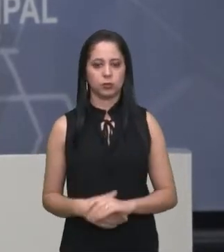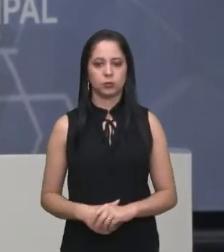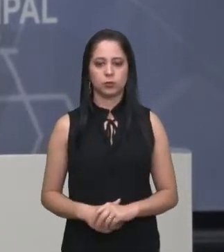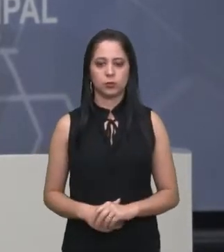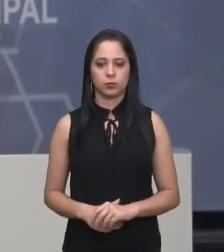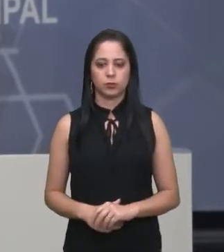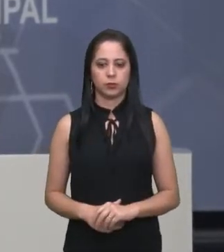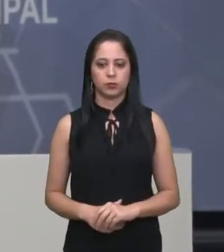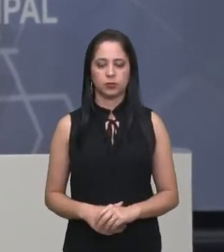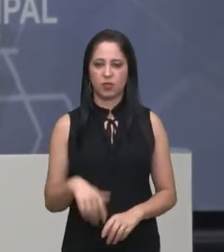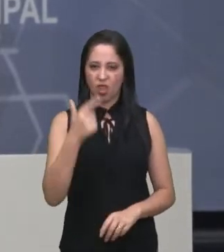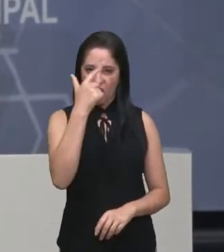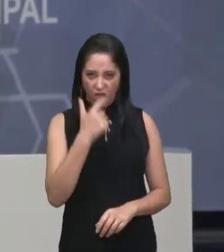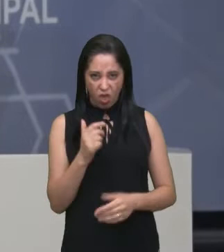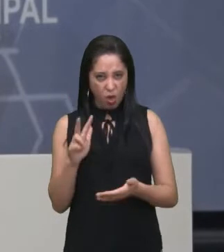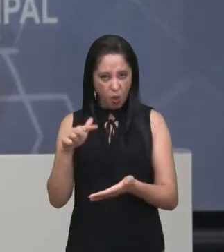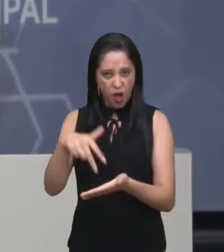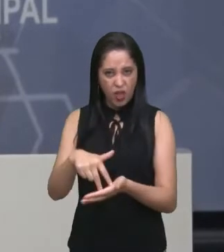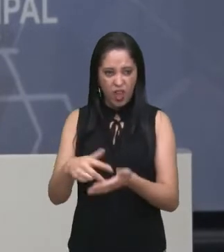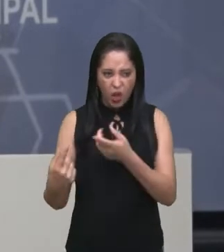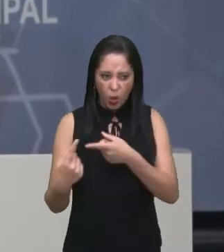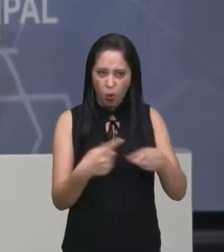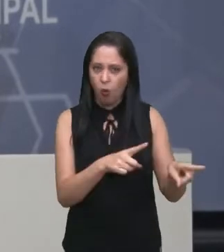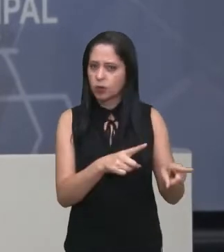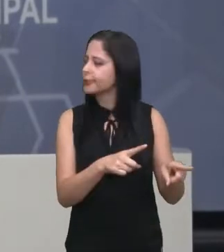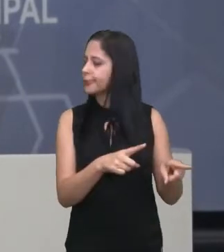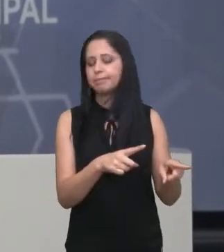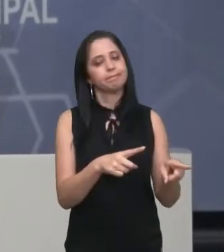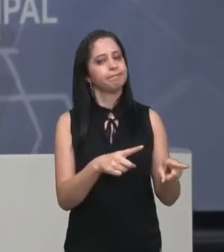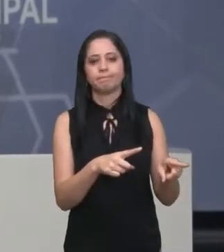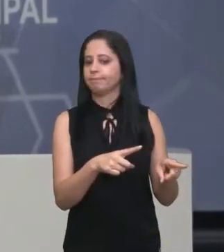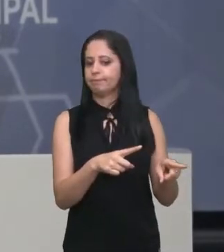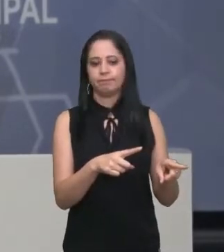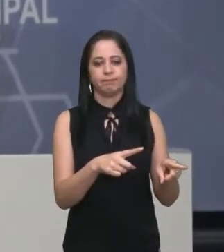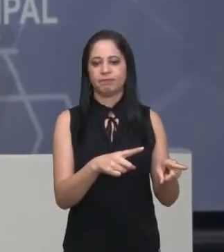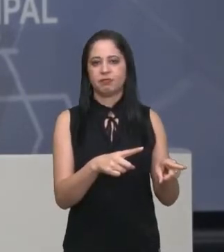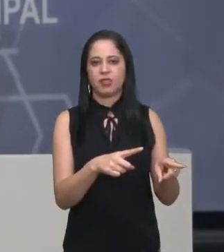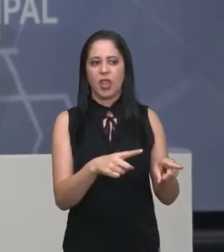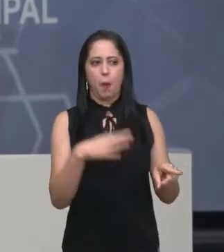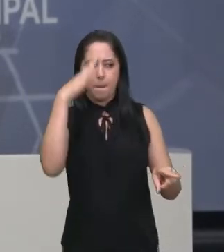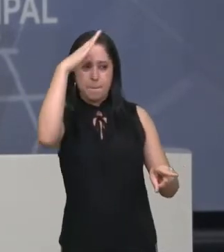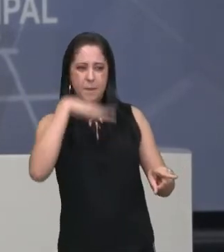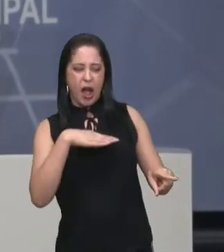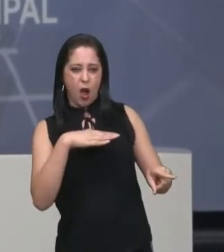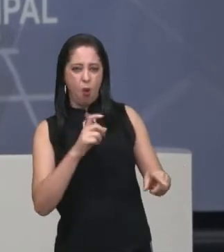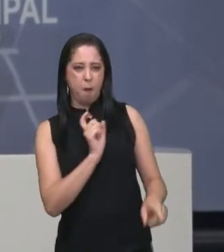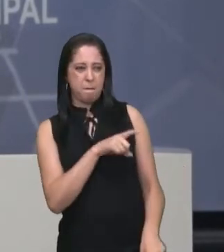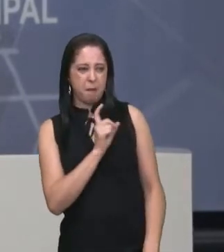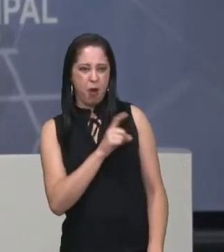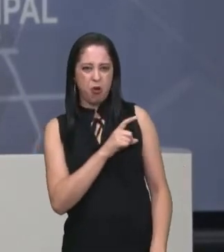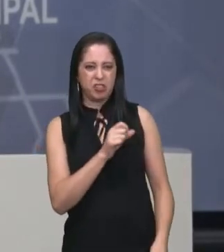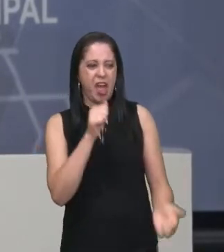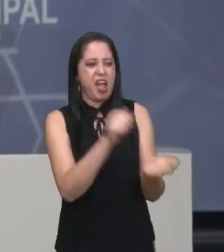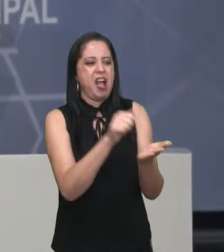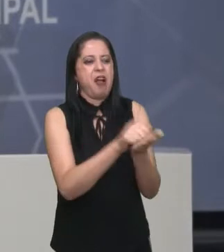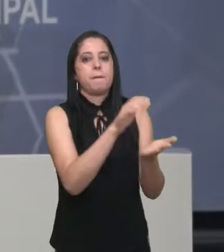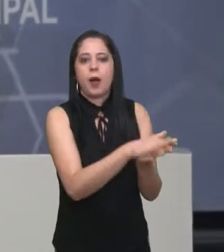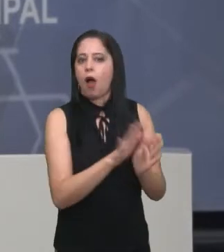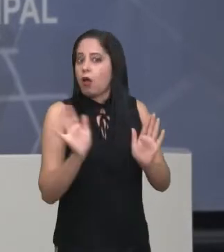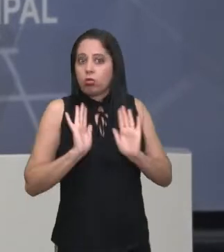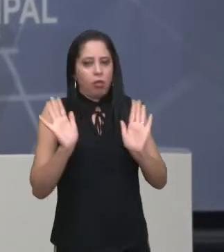Eu não estou aqui contra ninguém. Eu não quero fazer mal para ninguém e nem prejudicar